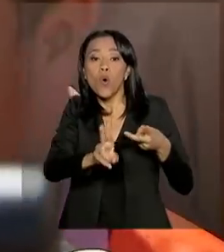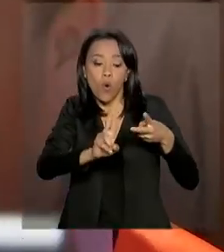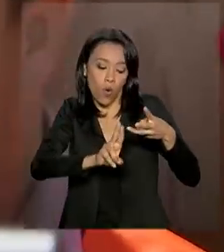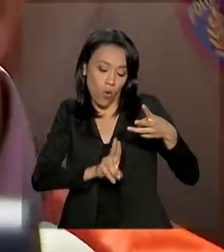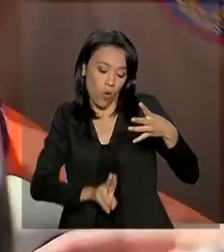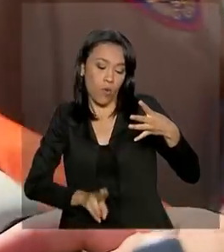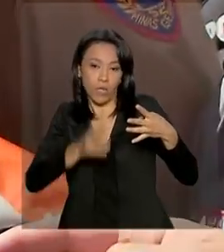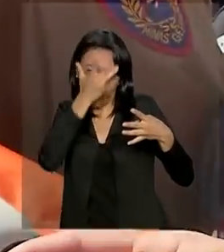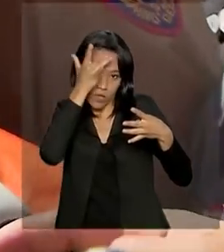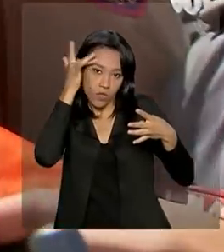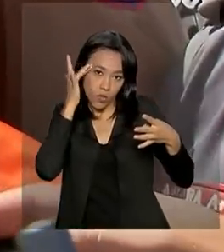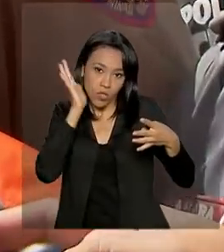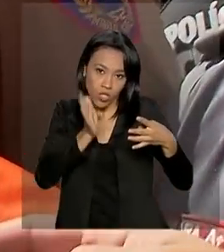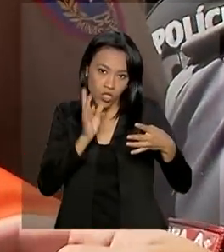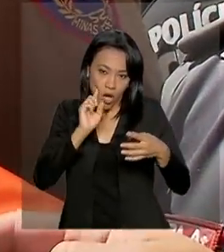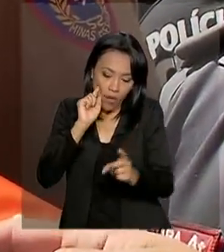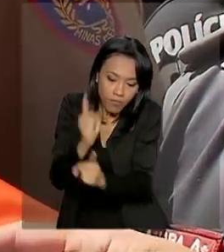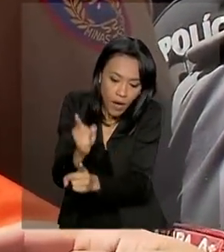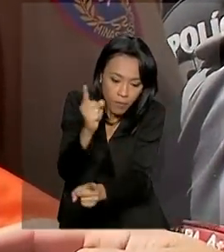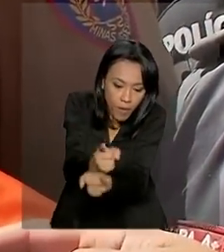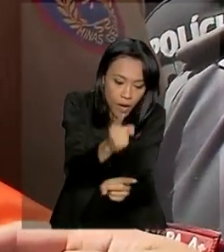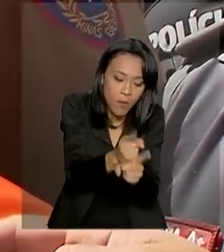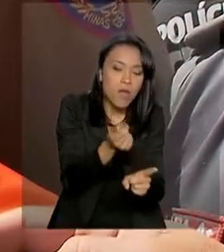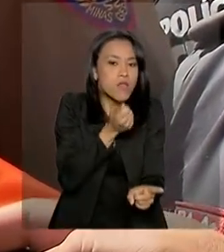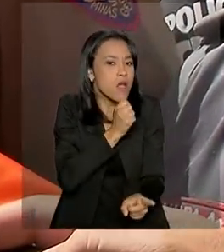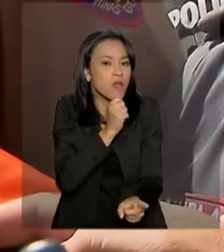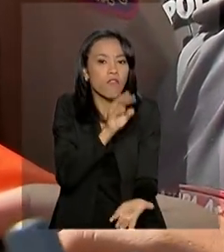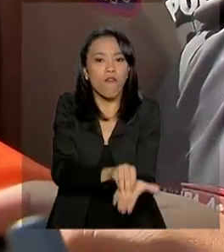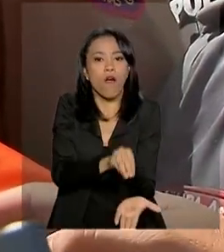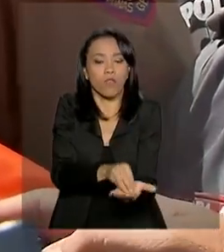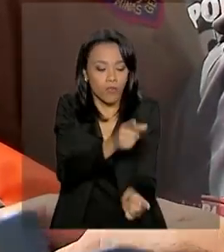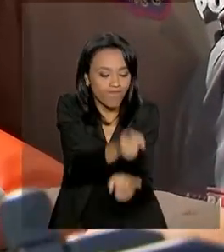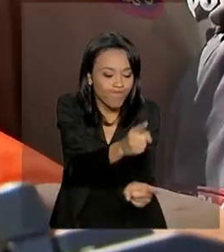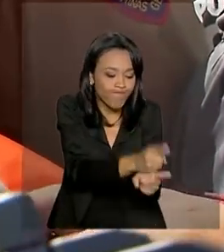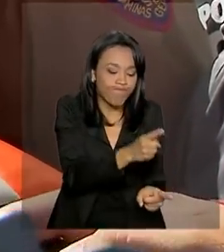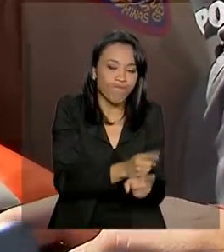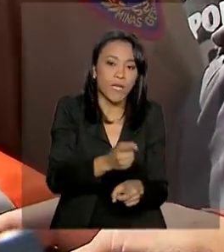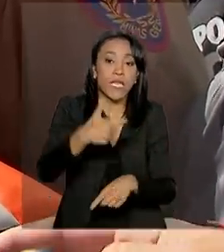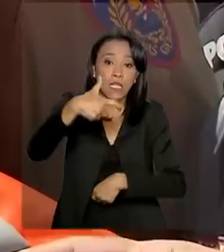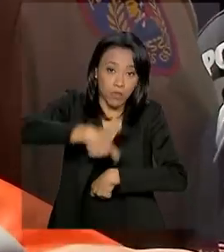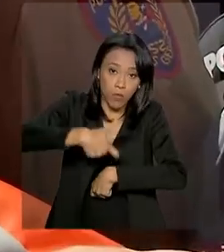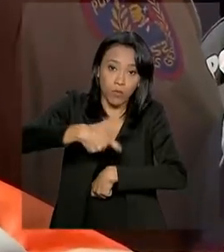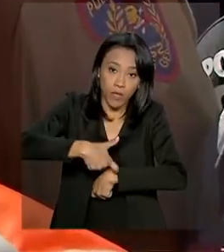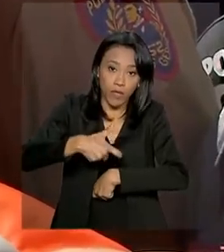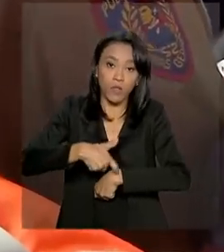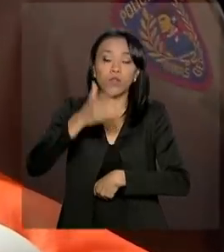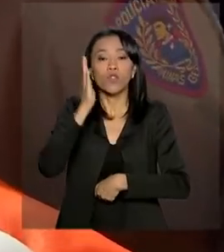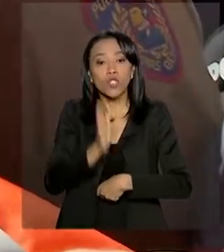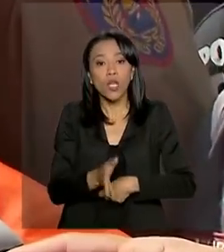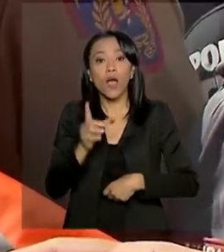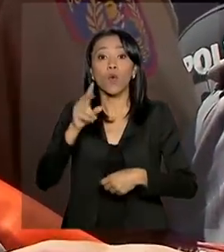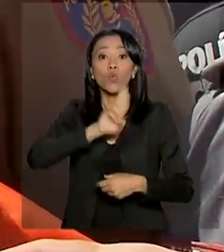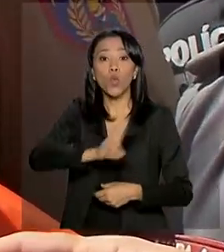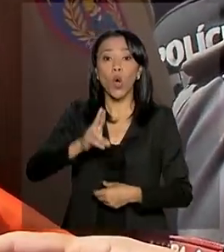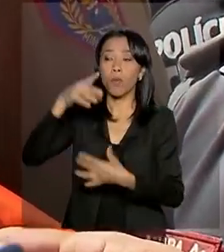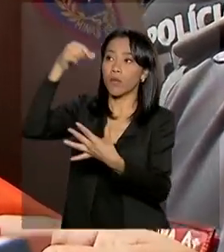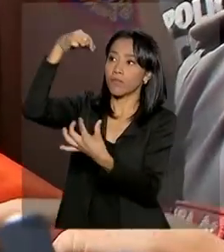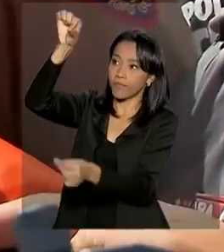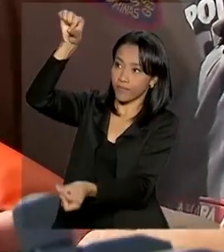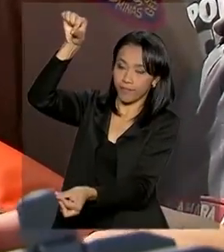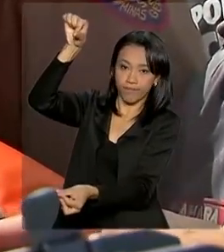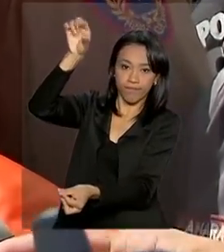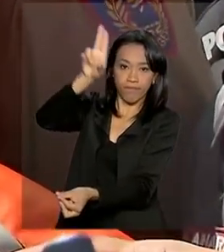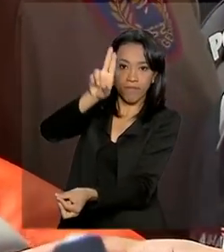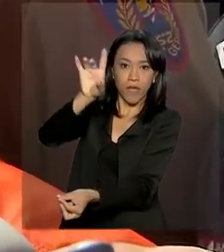Os nomes das pessoas localizadas e não localizadas, nesse exato momento, está sendo afixado na estação